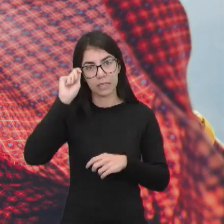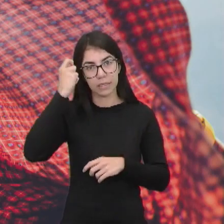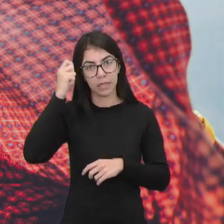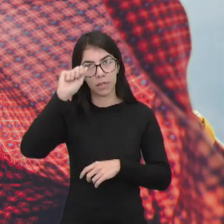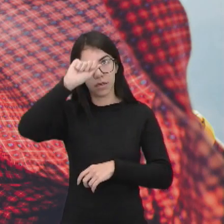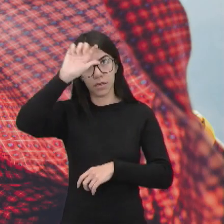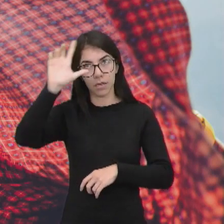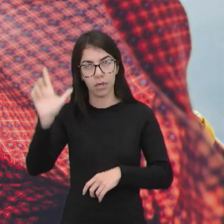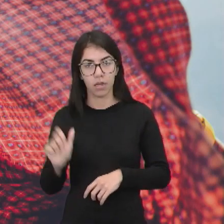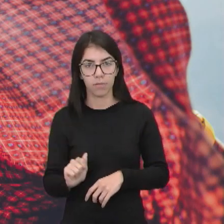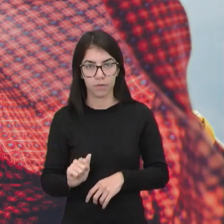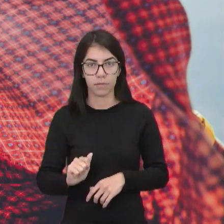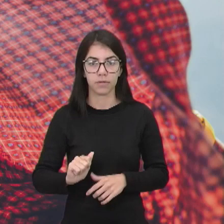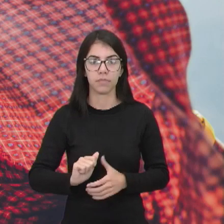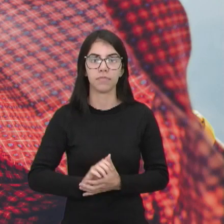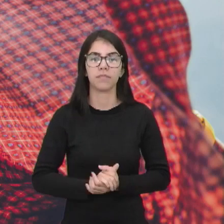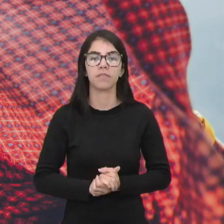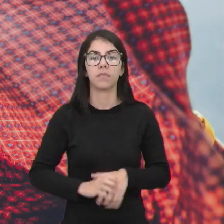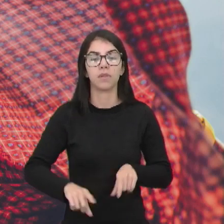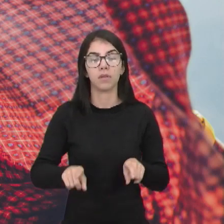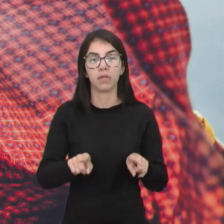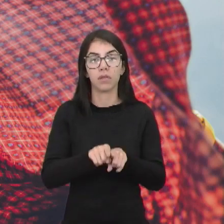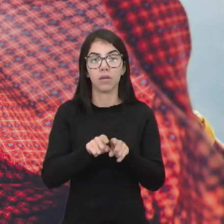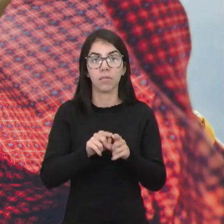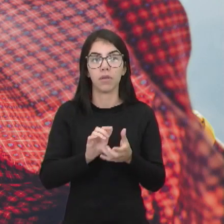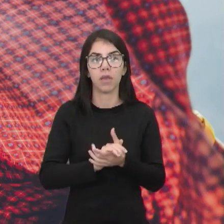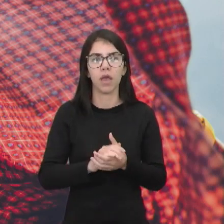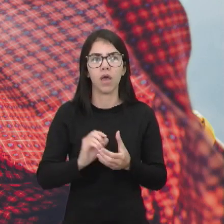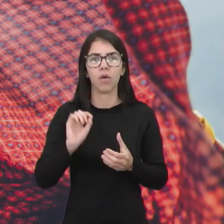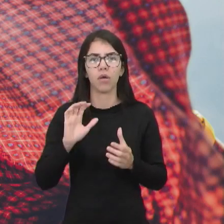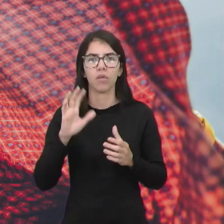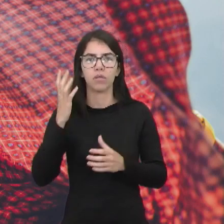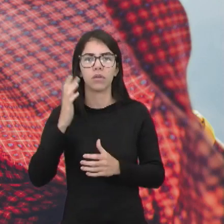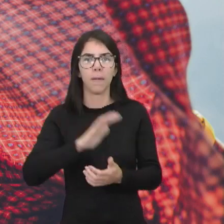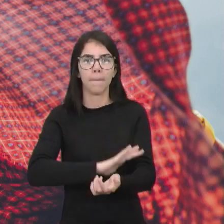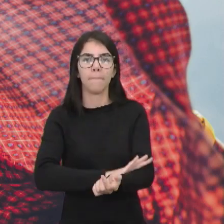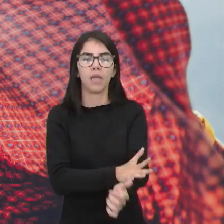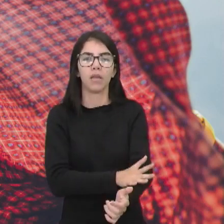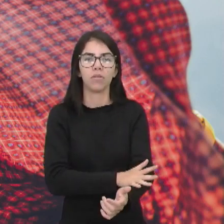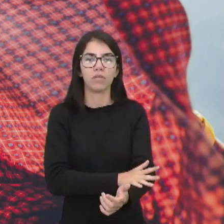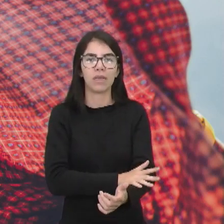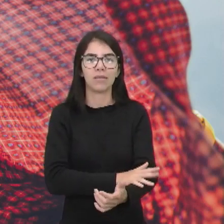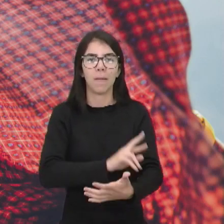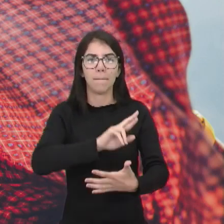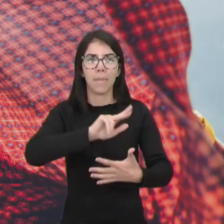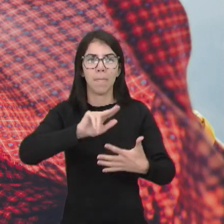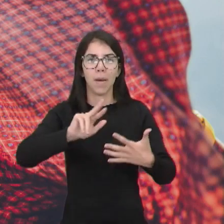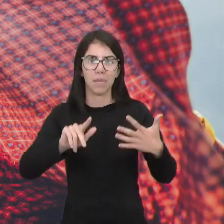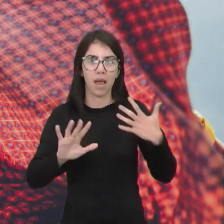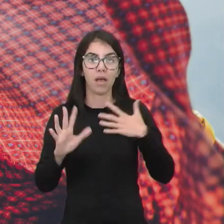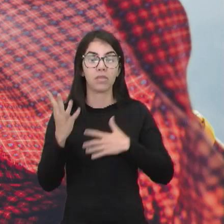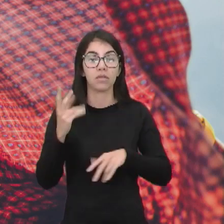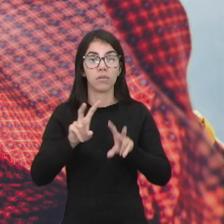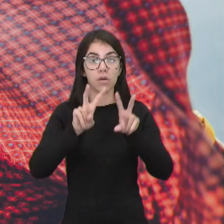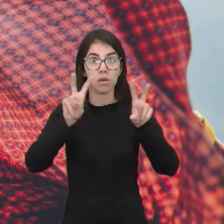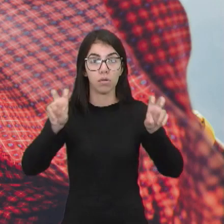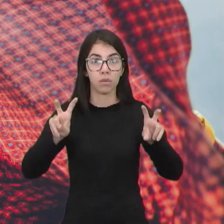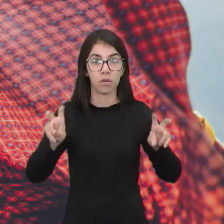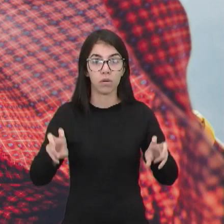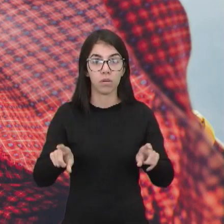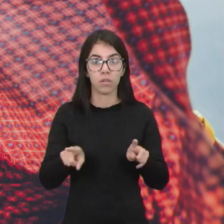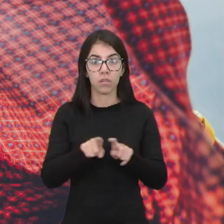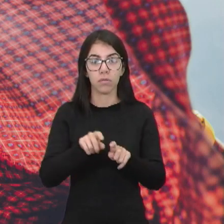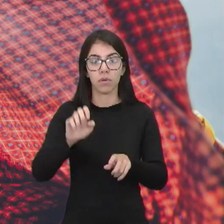tal, e, querendo ou não, criaram aí preconceitos, né, a respeito do assunto, acabaram levando isso